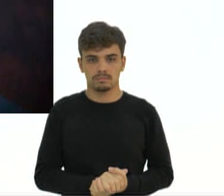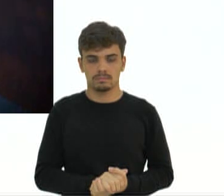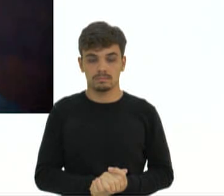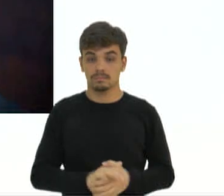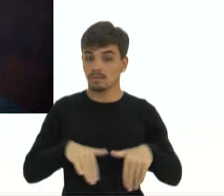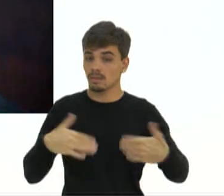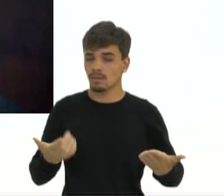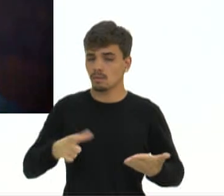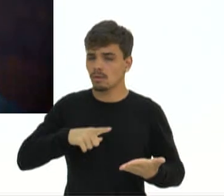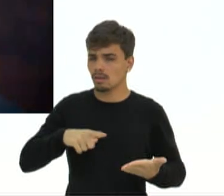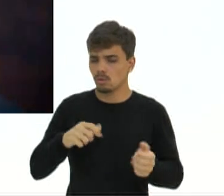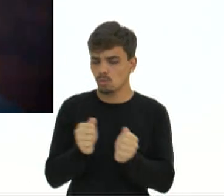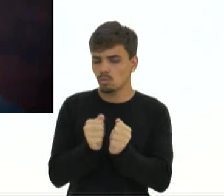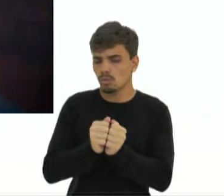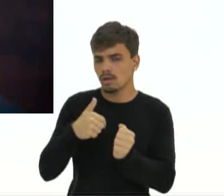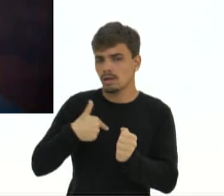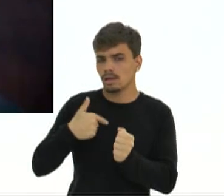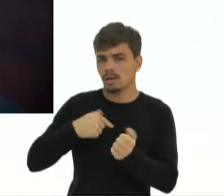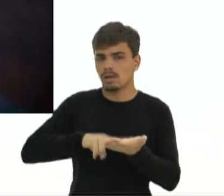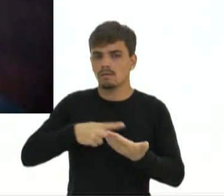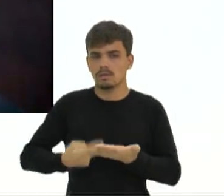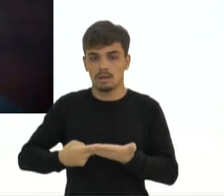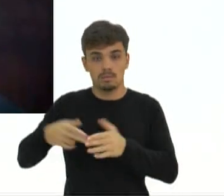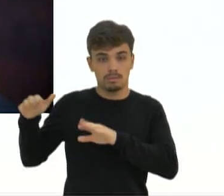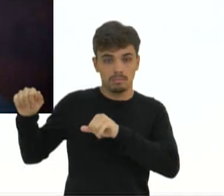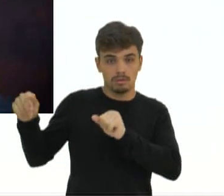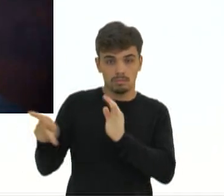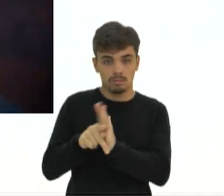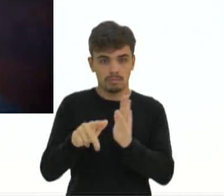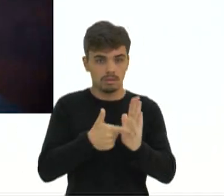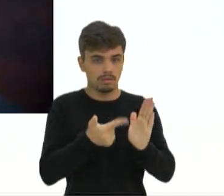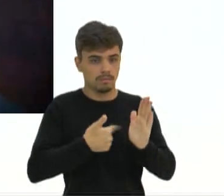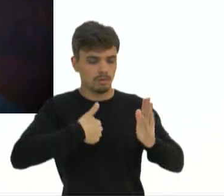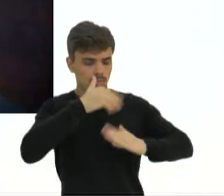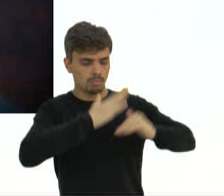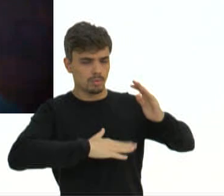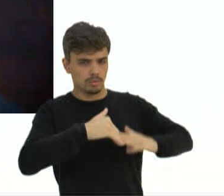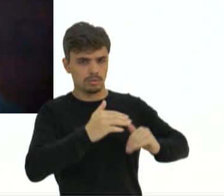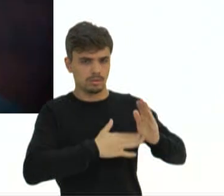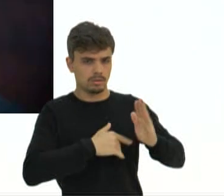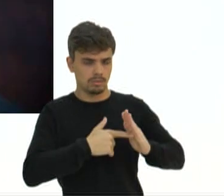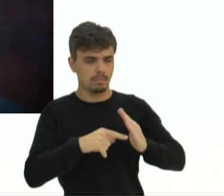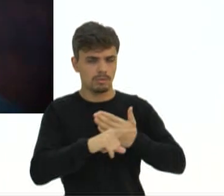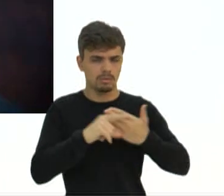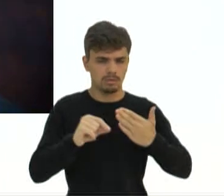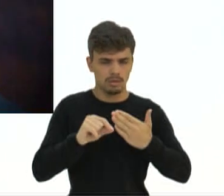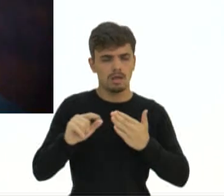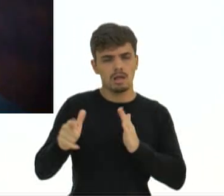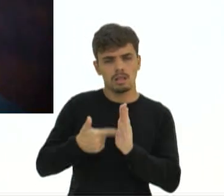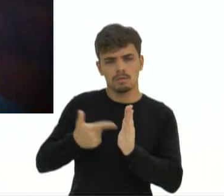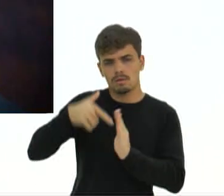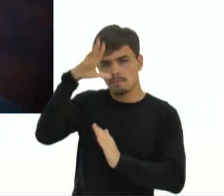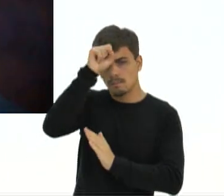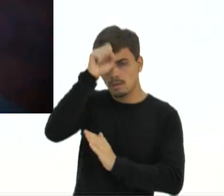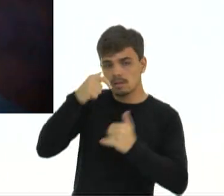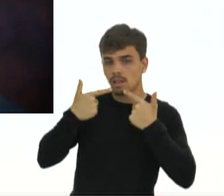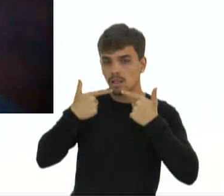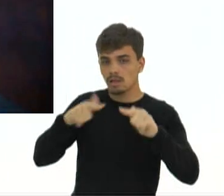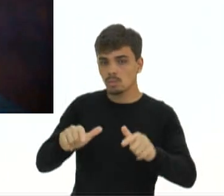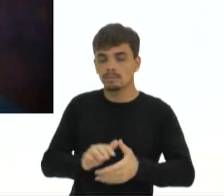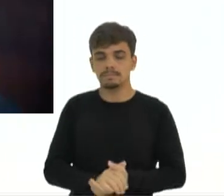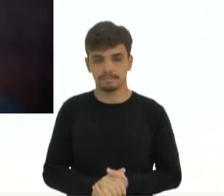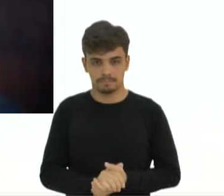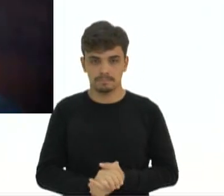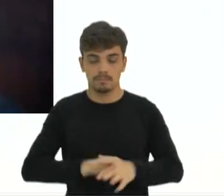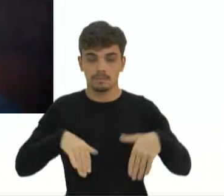Bom, eu tenho aqui comigo a versão em espanhol desse livro que eu produzi para a editora Ednumen, que é um livro de aprendizado de línguas.